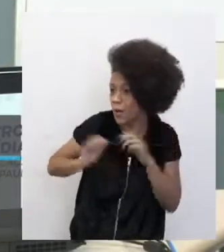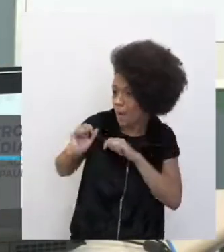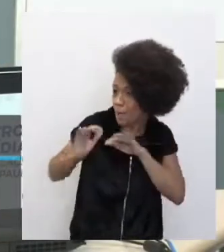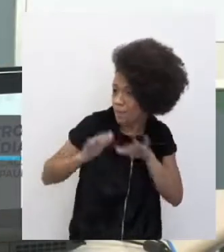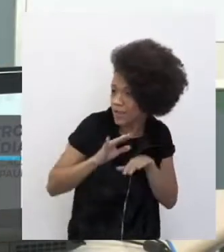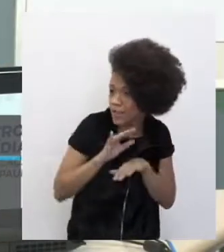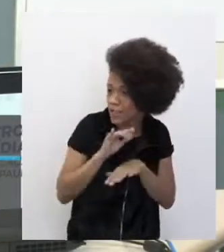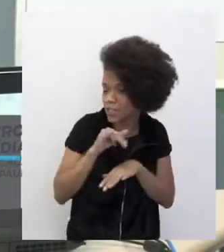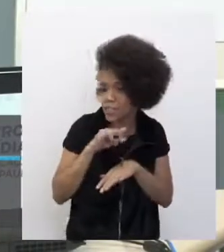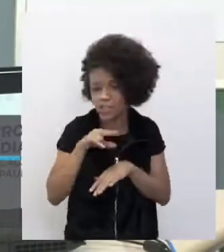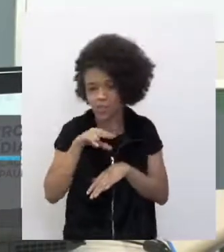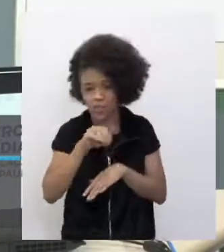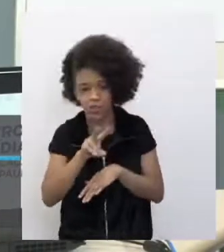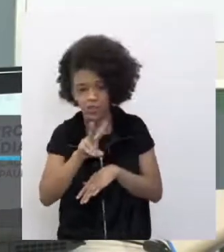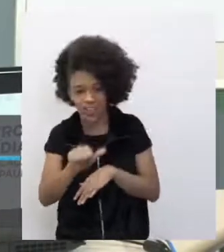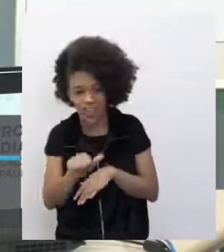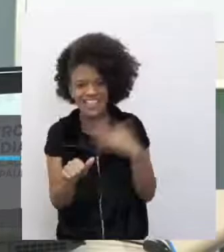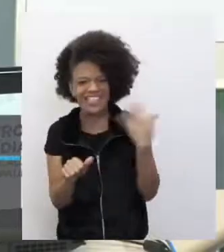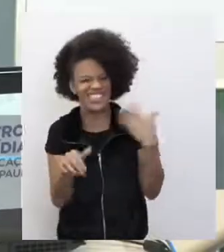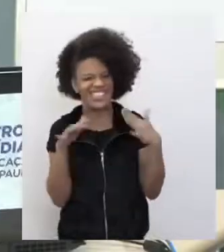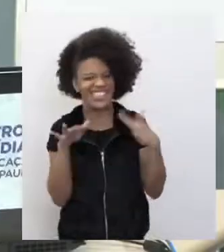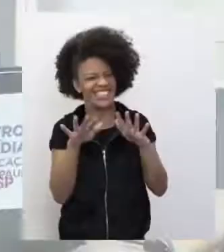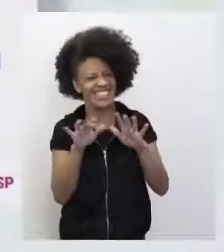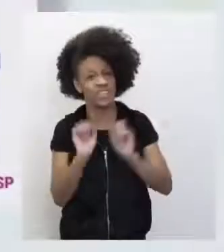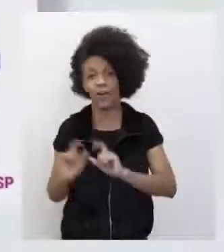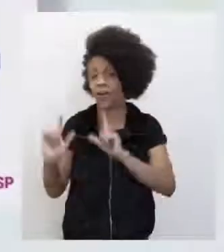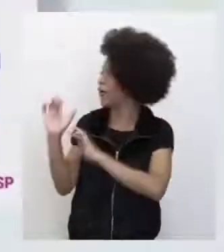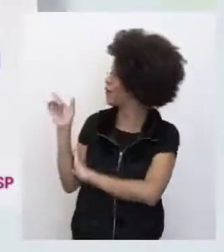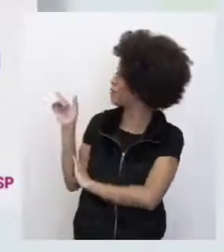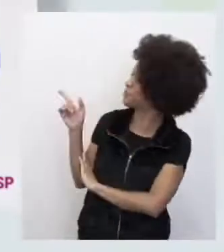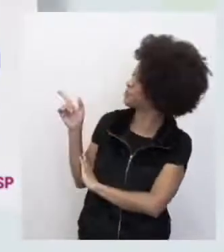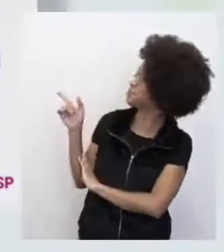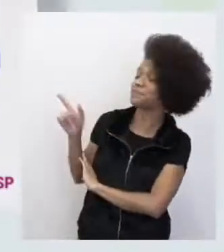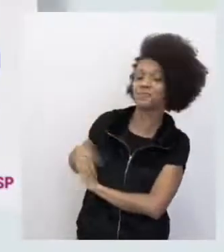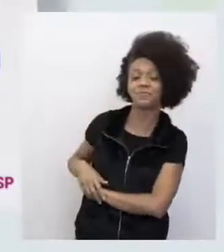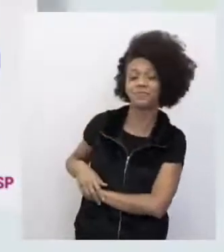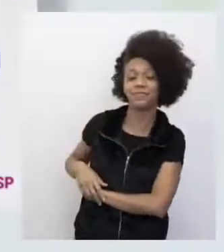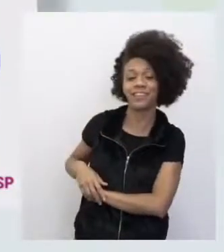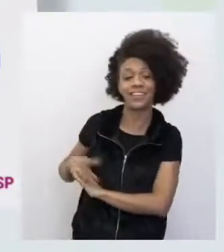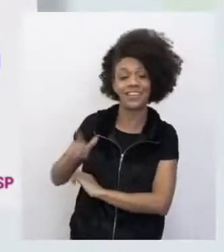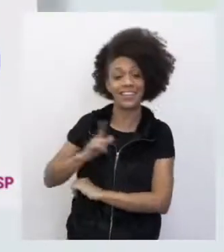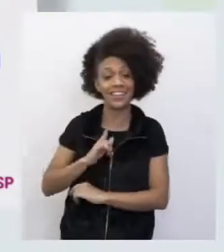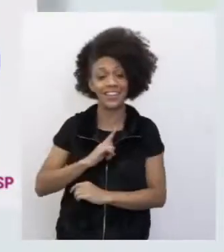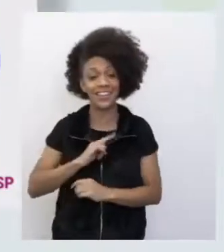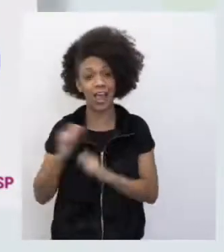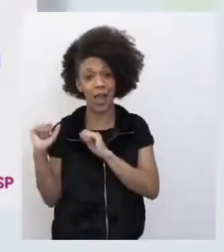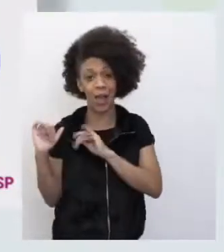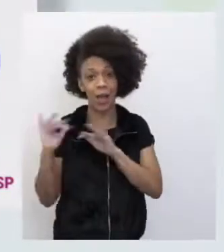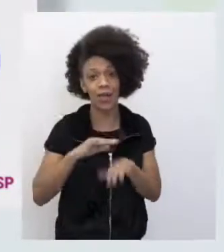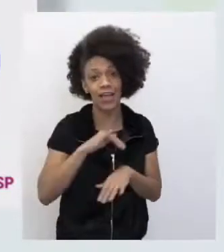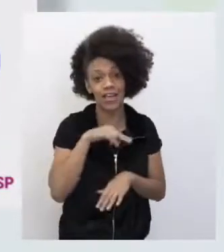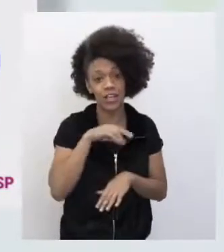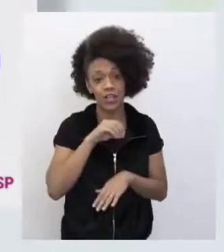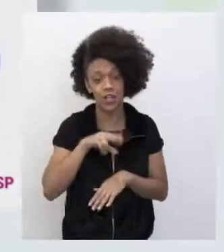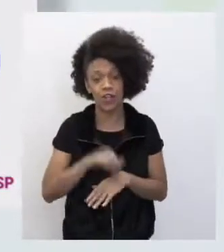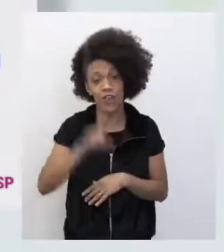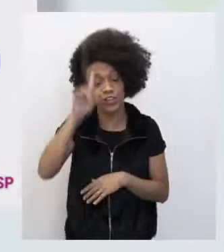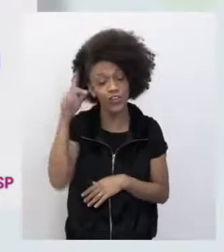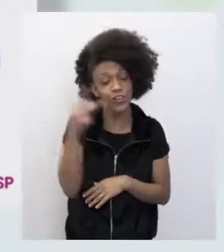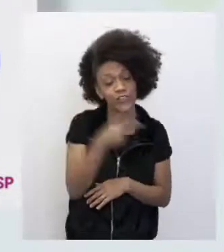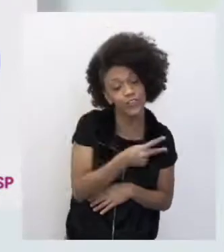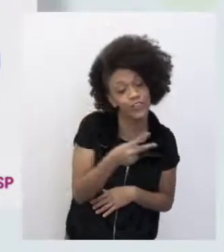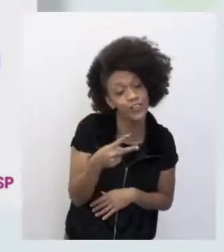coisa sobre o Movimento Inova? Olha lá na tela. Ed, vai ter Movimento Inova, não vai? Sim. Dias 22